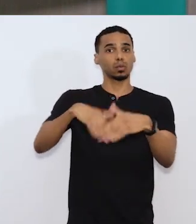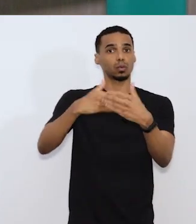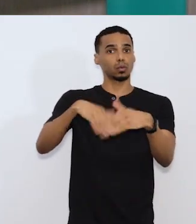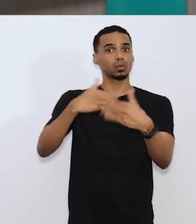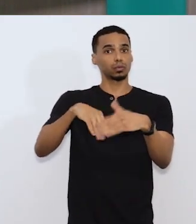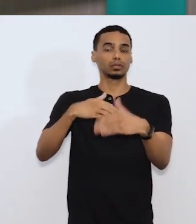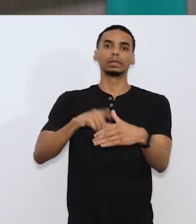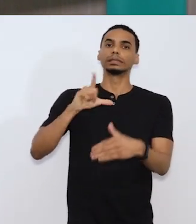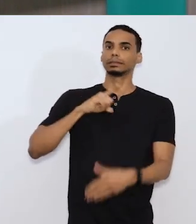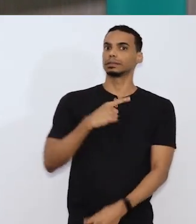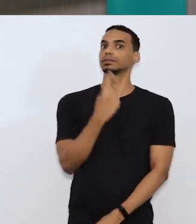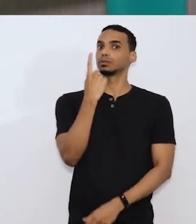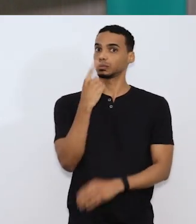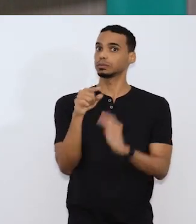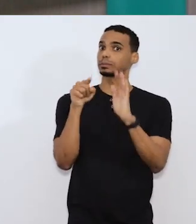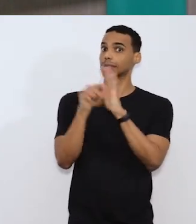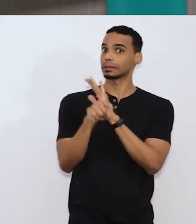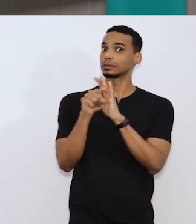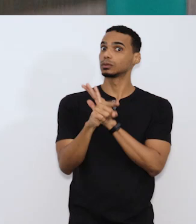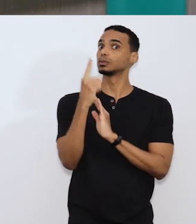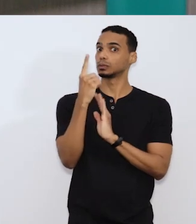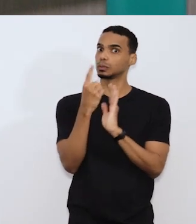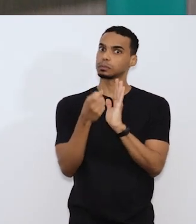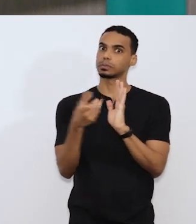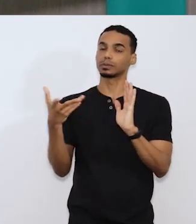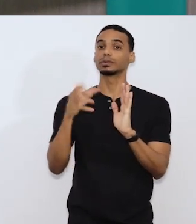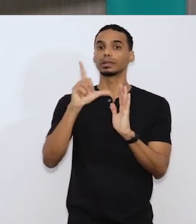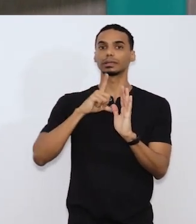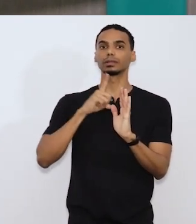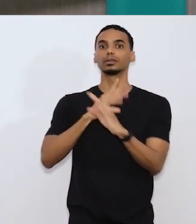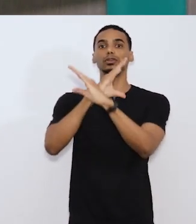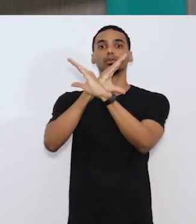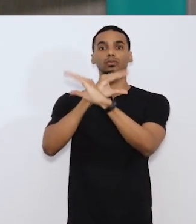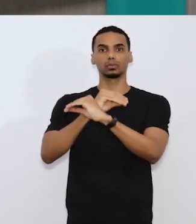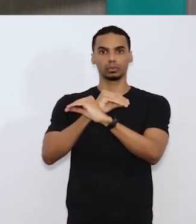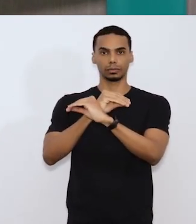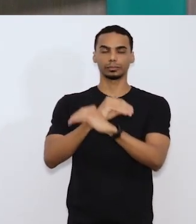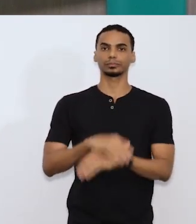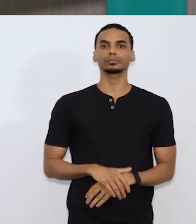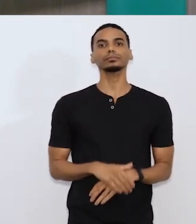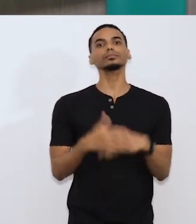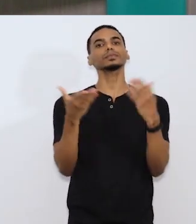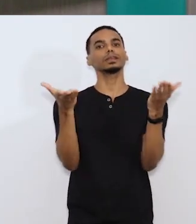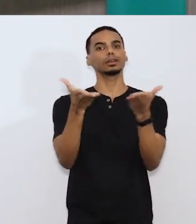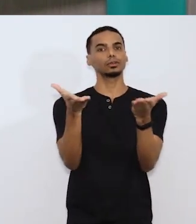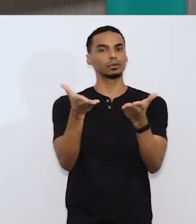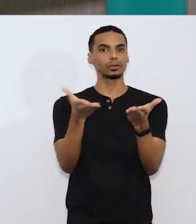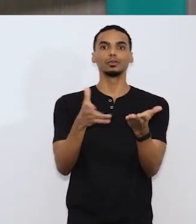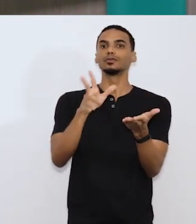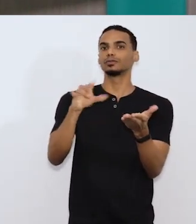pelo menos uma questão, no mínimo, que vai trabalhar com a questão das conjunções. E eu trago para